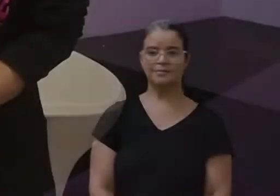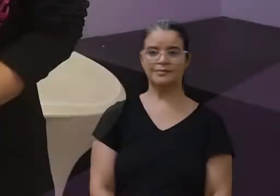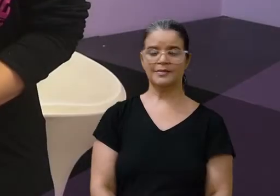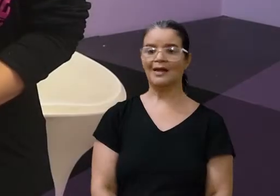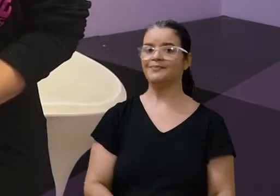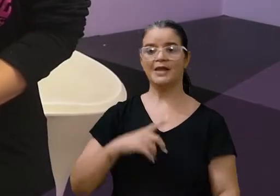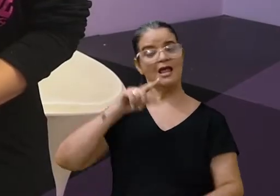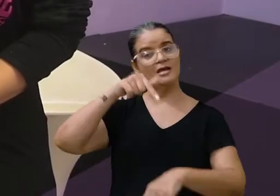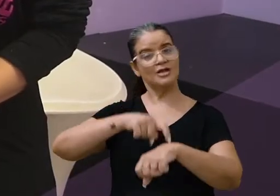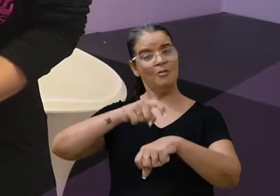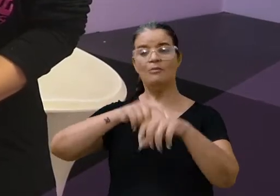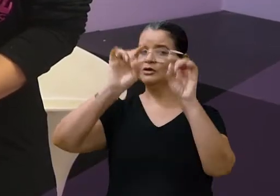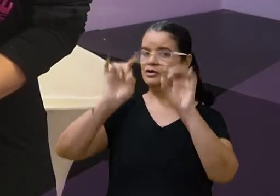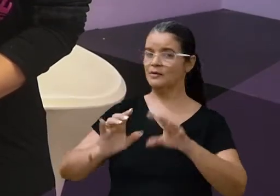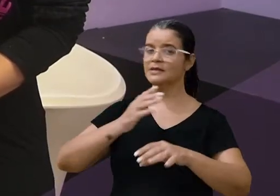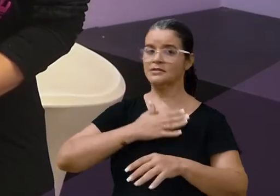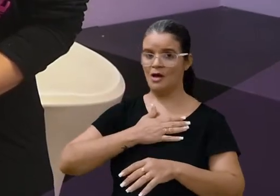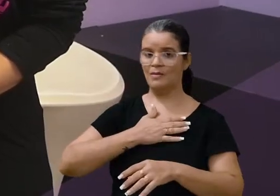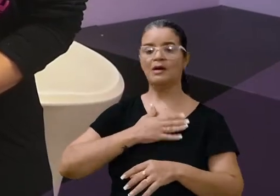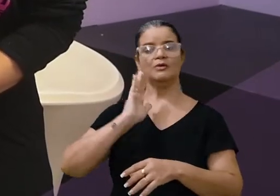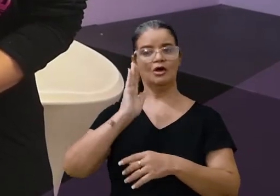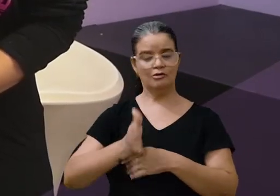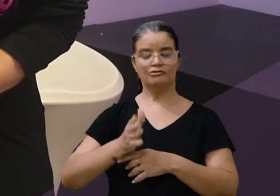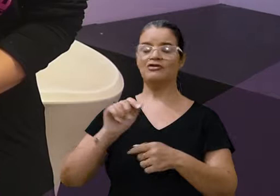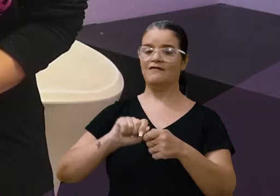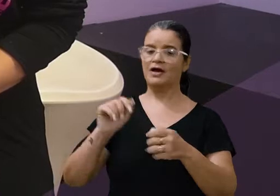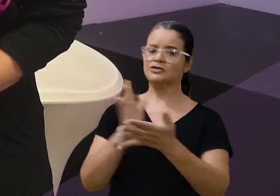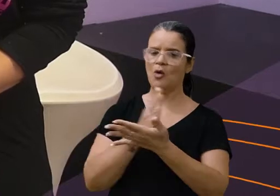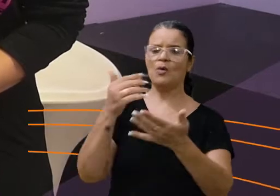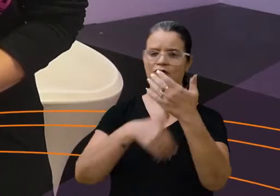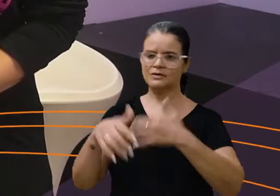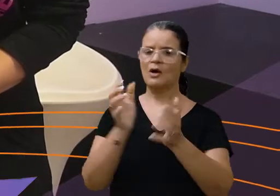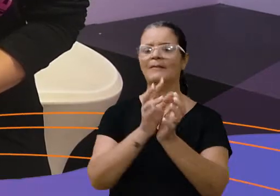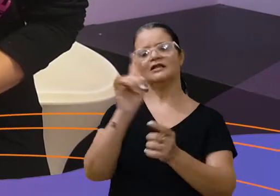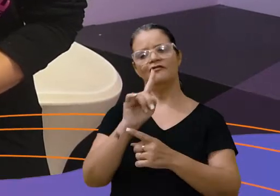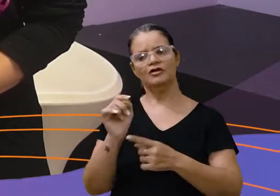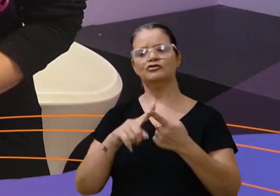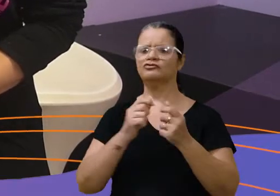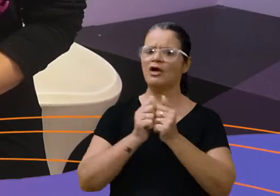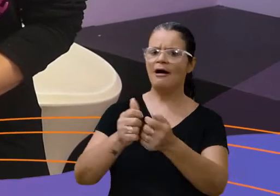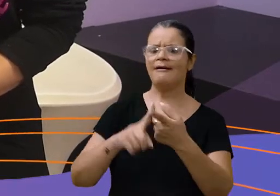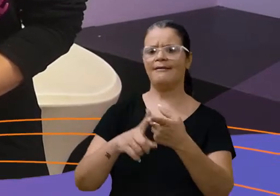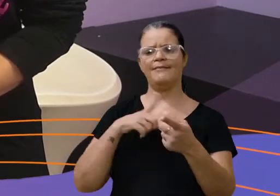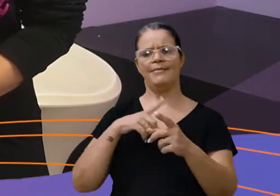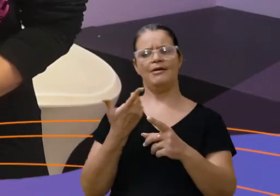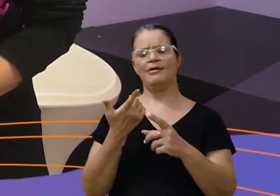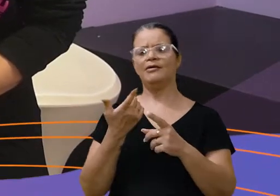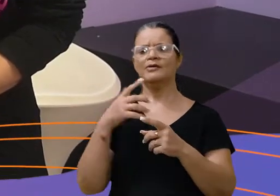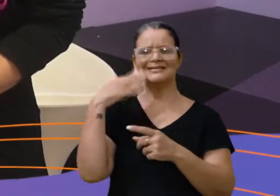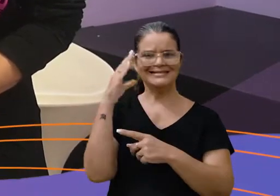Esse foi um momento bem especial para mim. Eu já faço algumas participações com a Banda Pires, já acompanho, gravei as músicas do CD